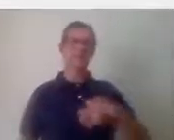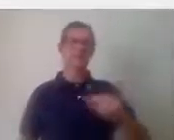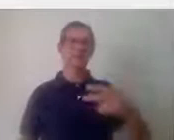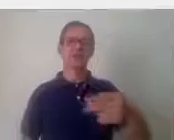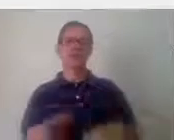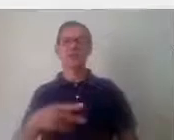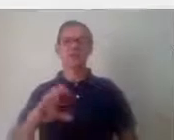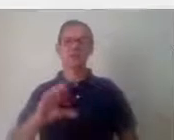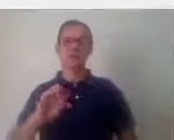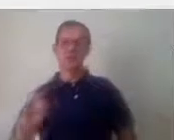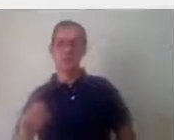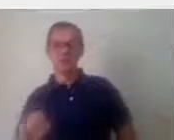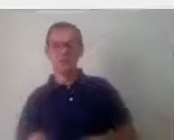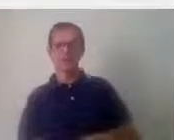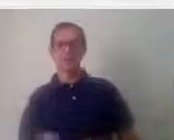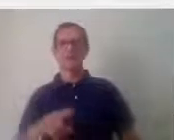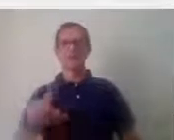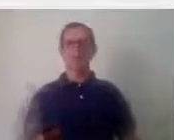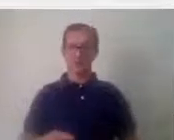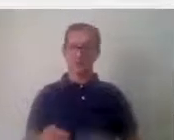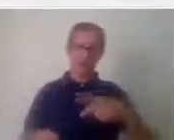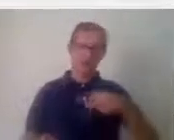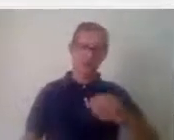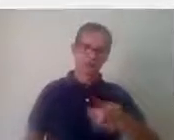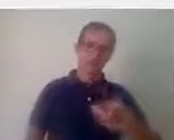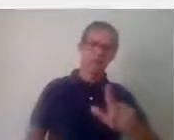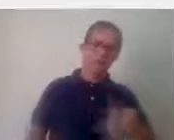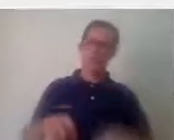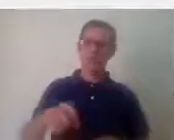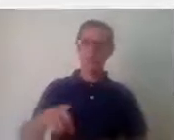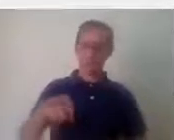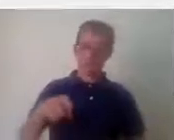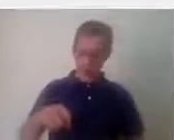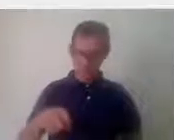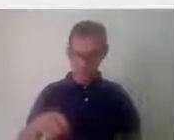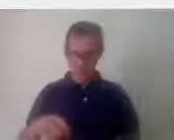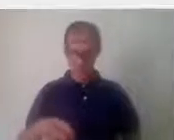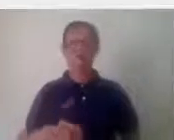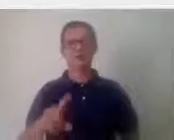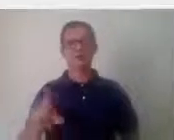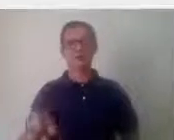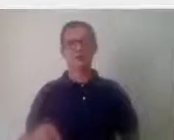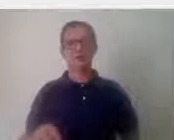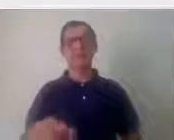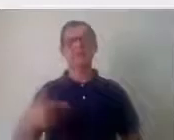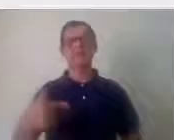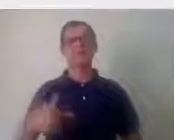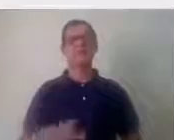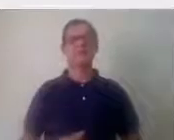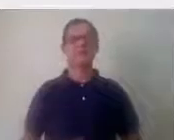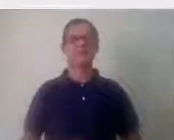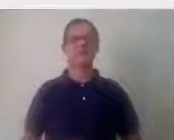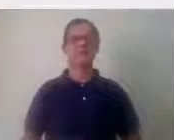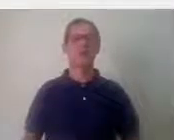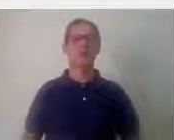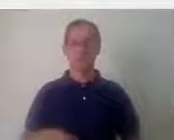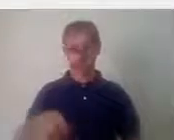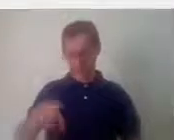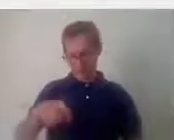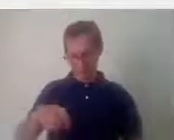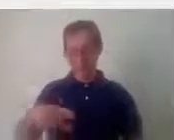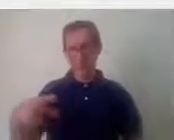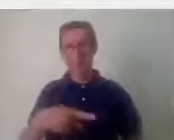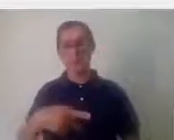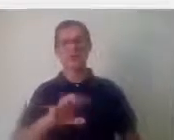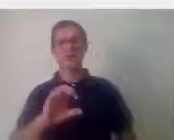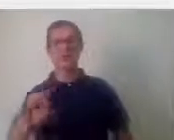zero e a derivada parcial em relação a x, derivada de segunda ordem em relação a x é maior